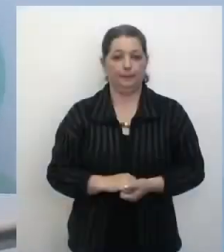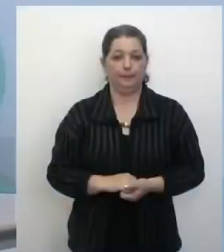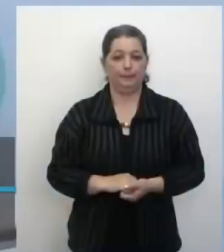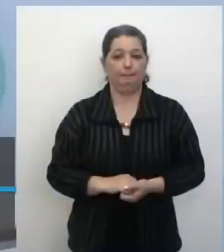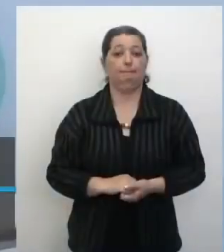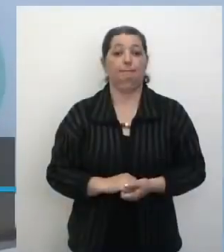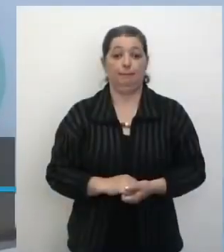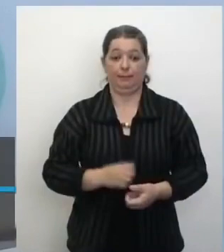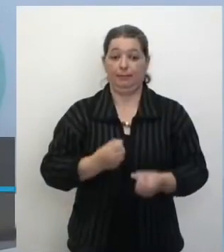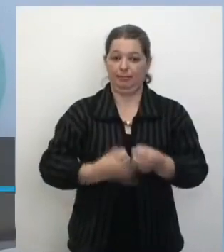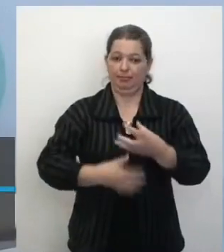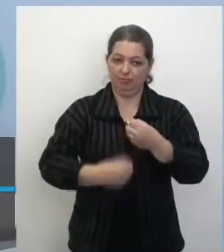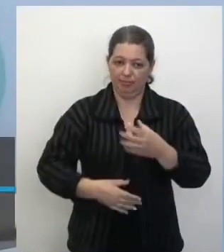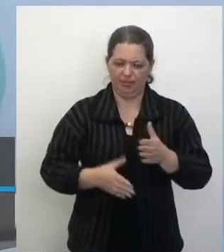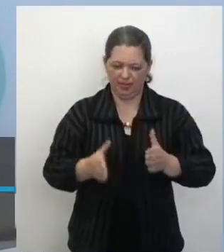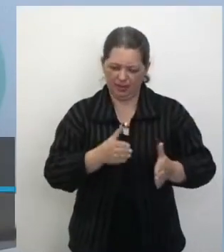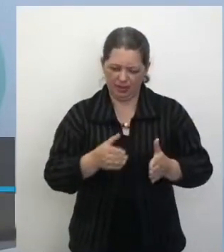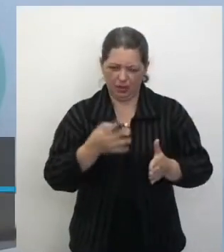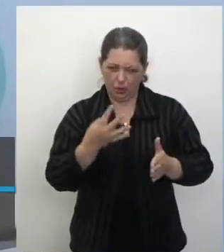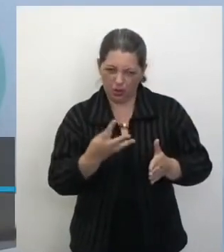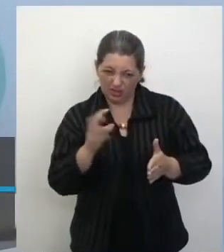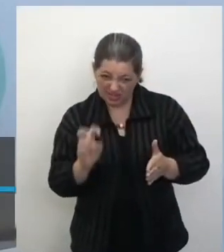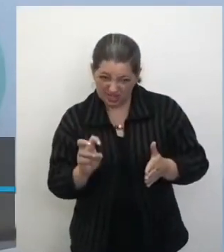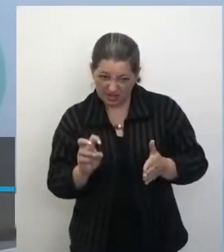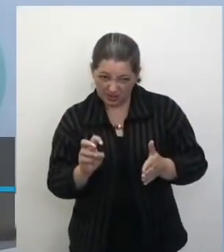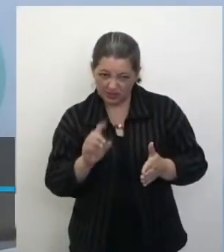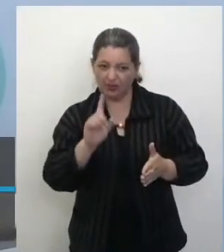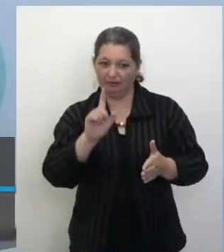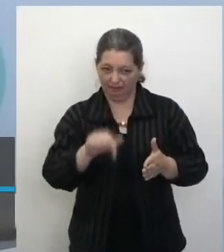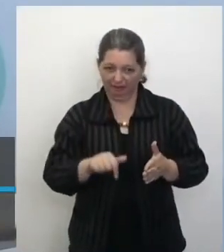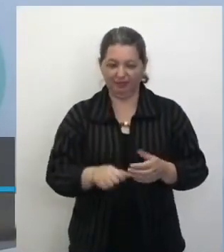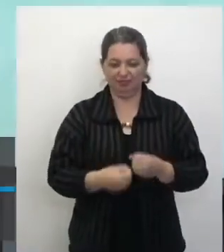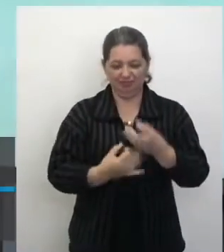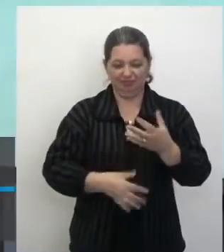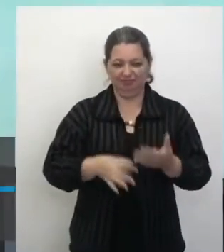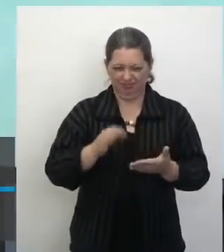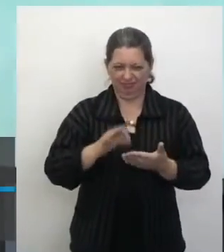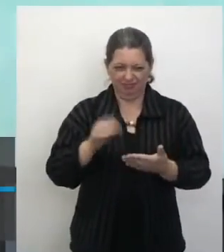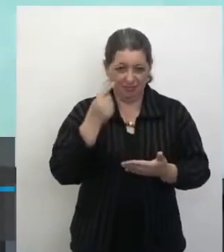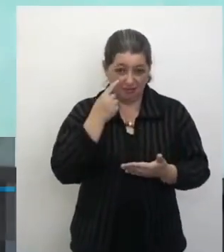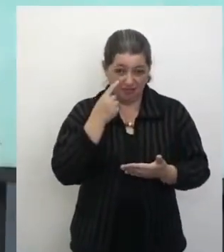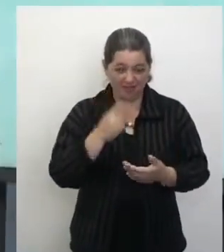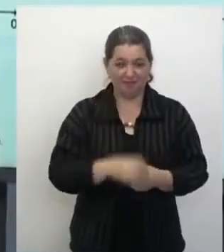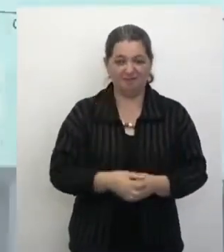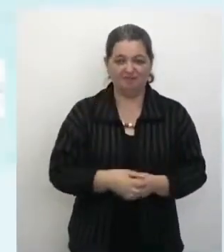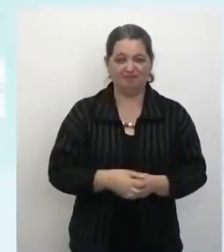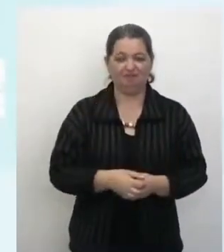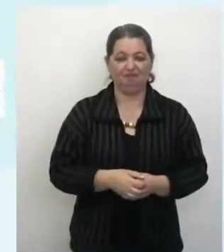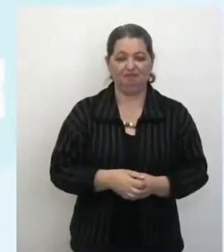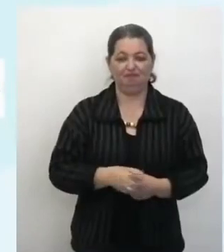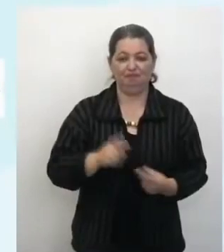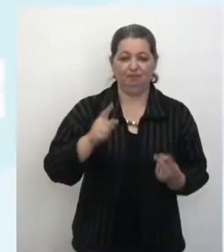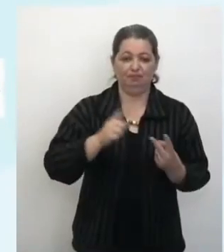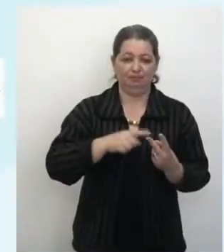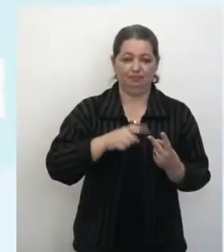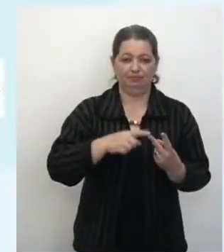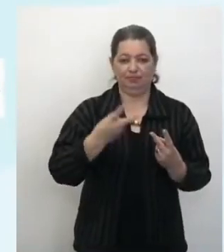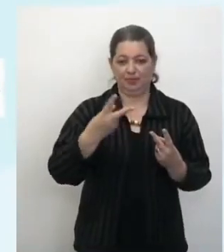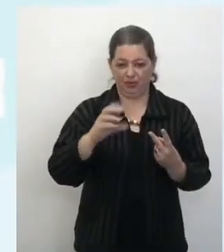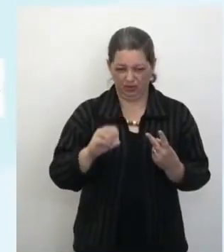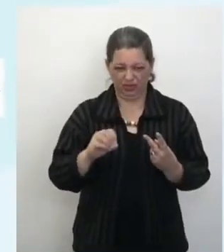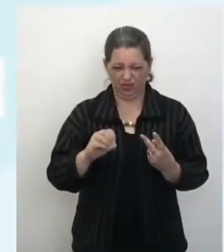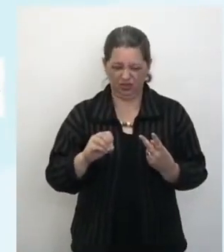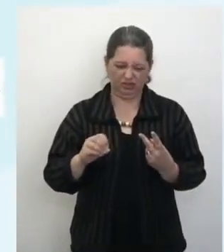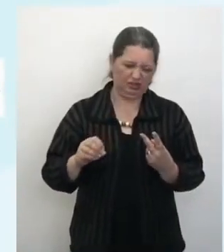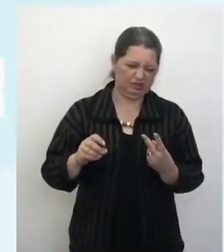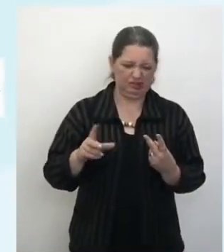Professora Roberta, entre 4 e 5? Só deu isso no chat. Vamos conferir? Vamos sim. Então, venham aqui comigo. Raiz quadrada de 20. Ah, o número